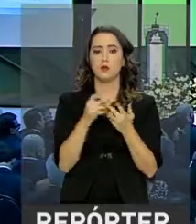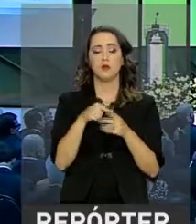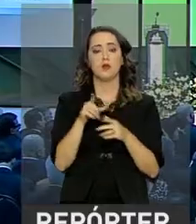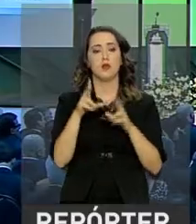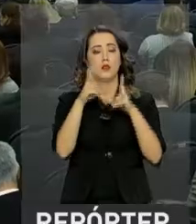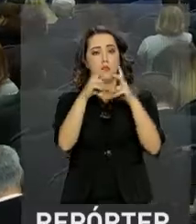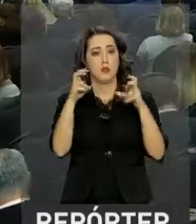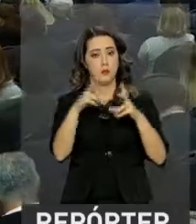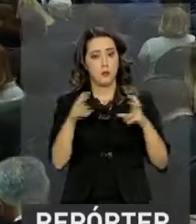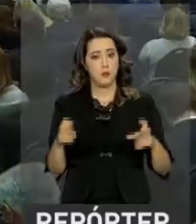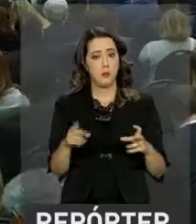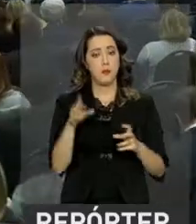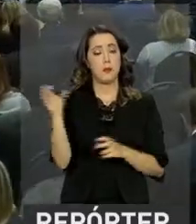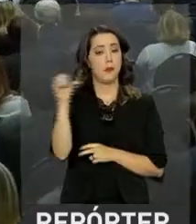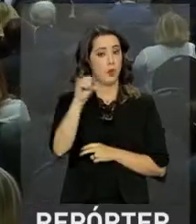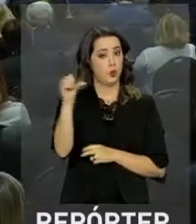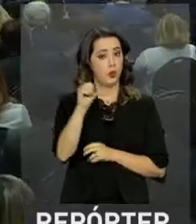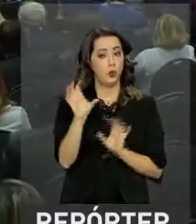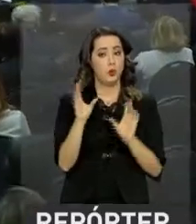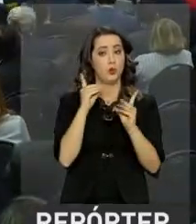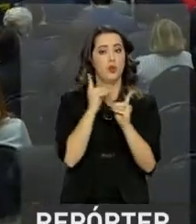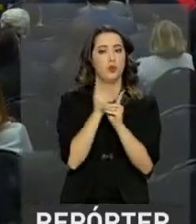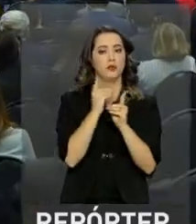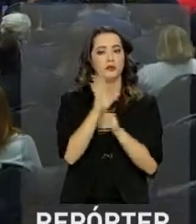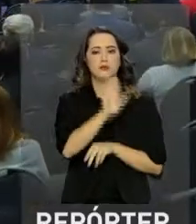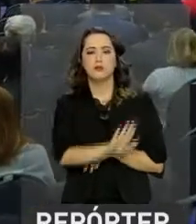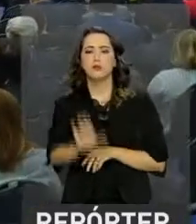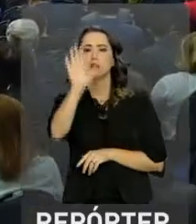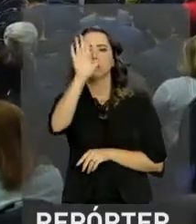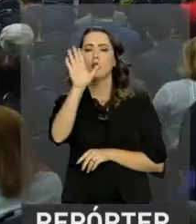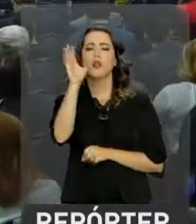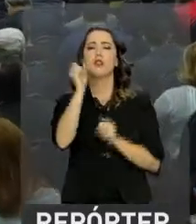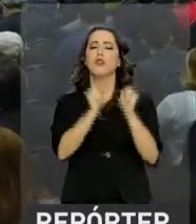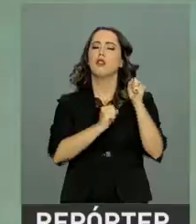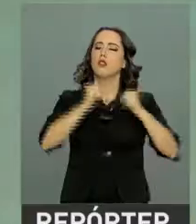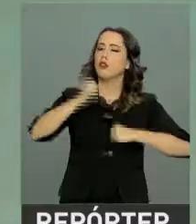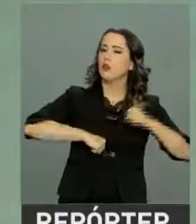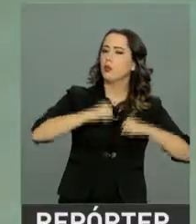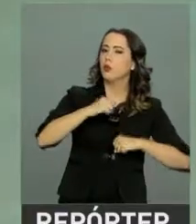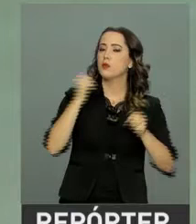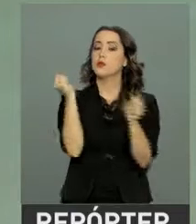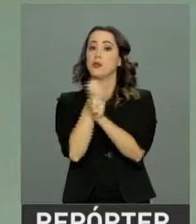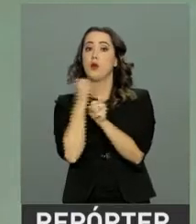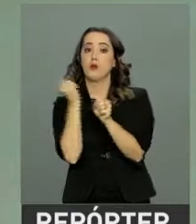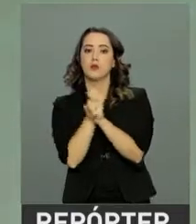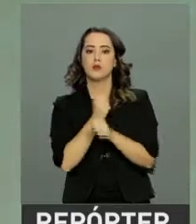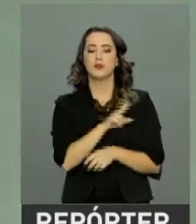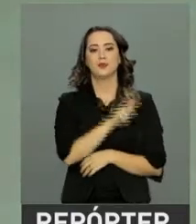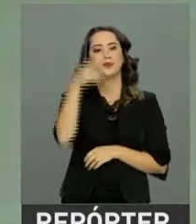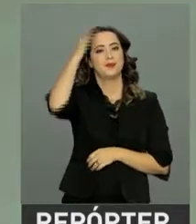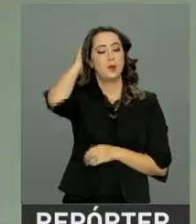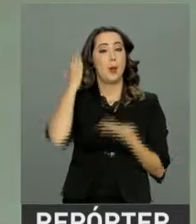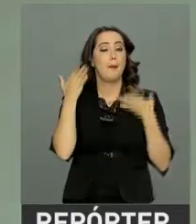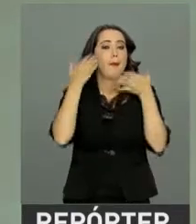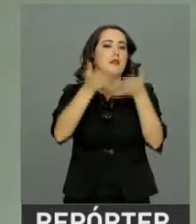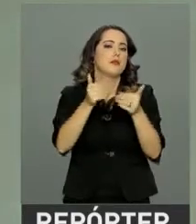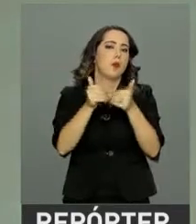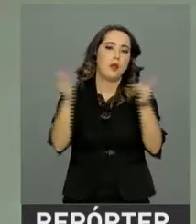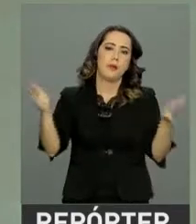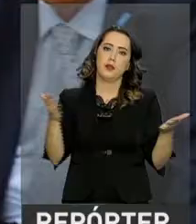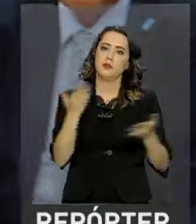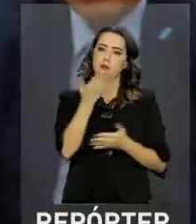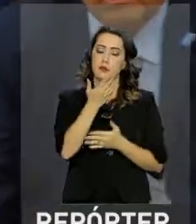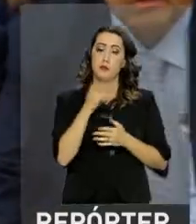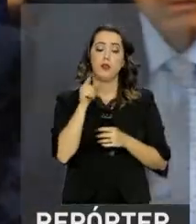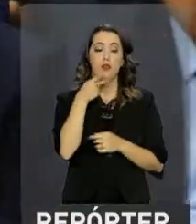florianópolis no 90º encontro nacional da indústria da construção o presidente michel temer participou da abertura do